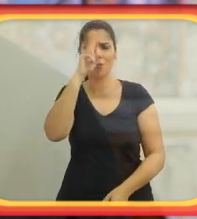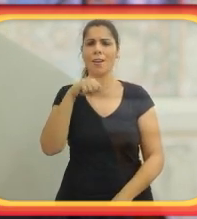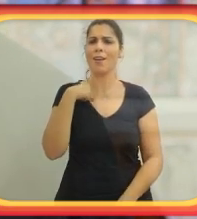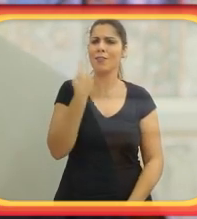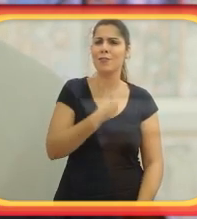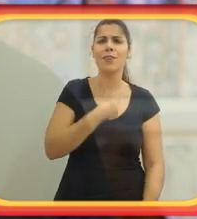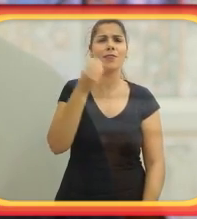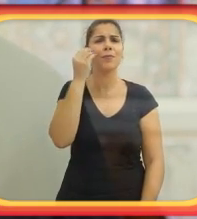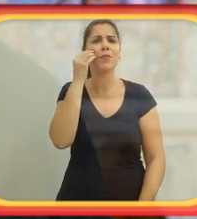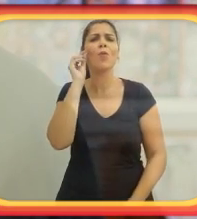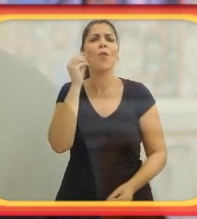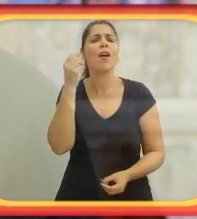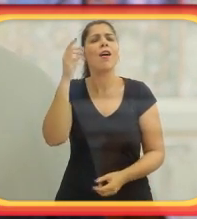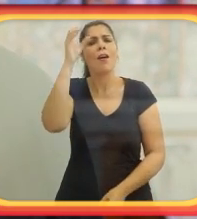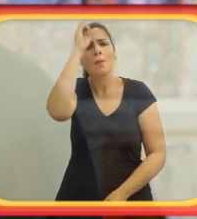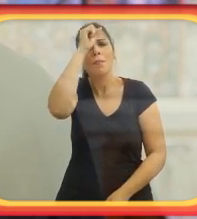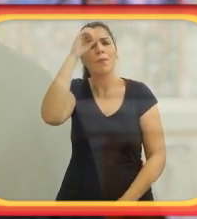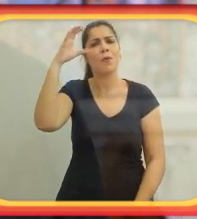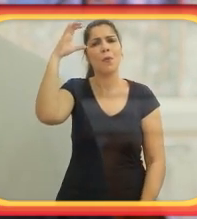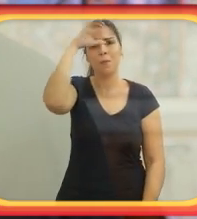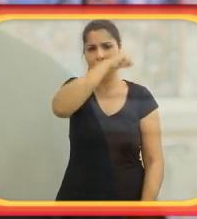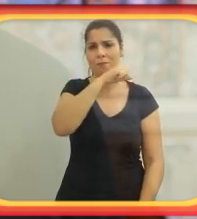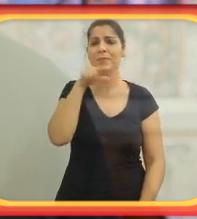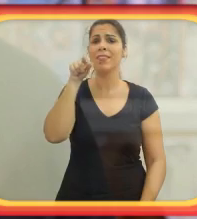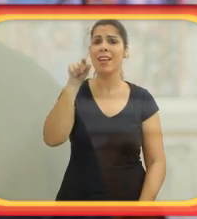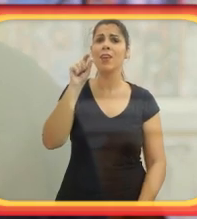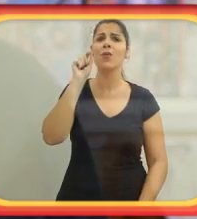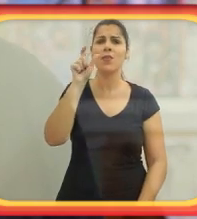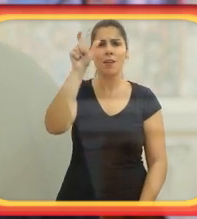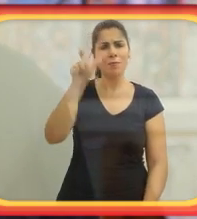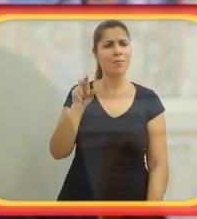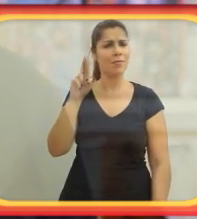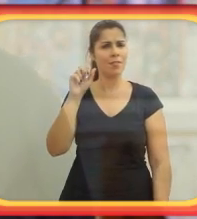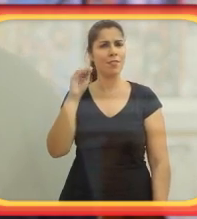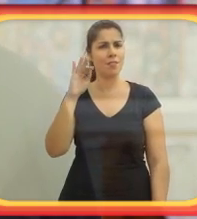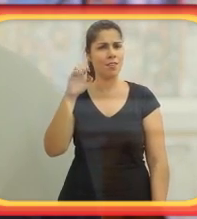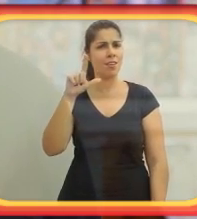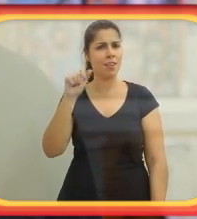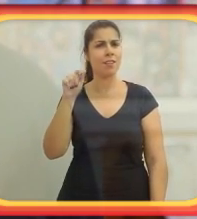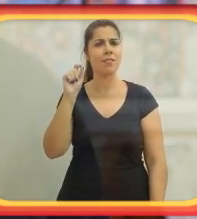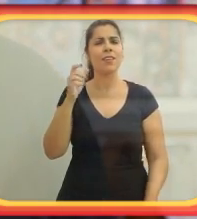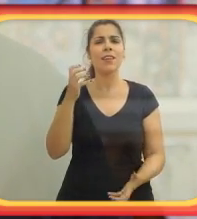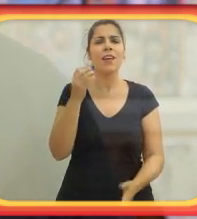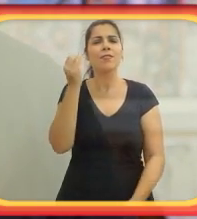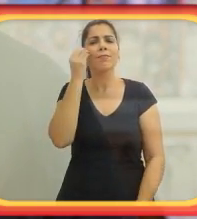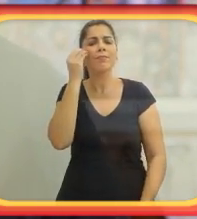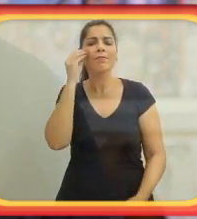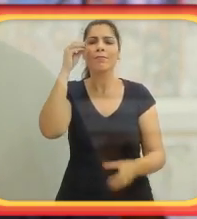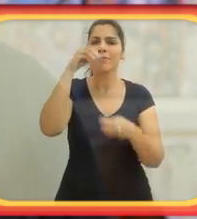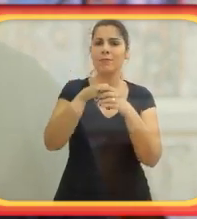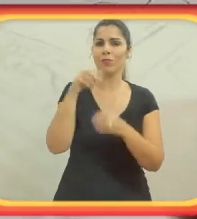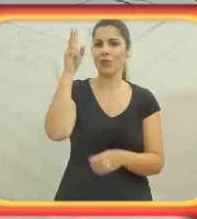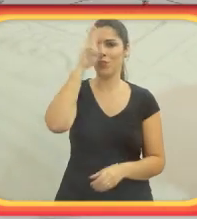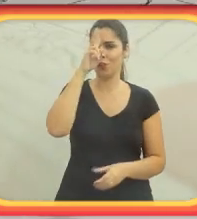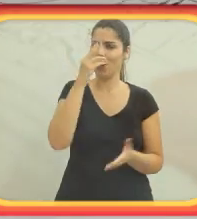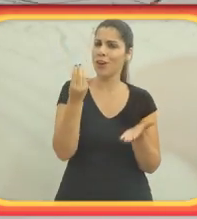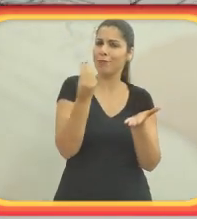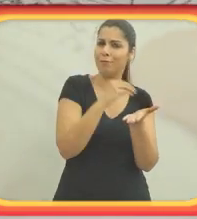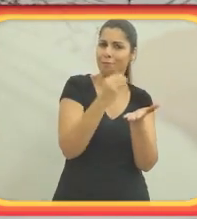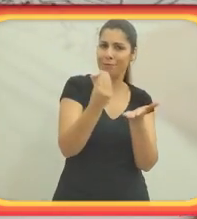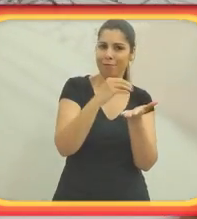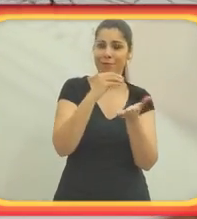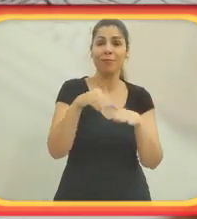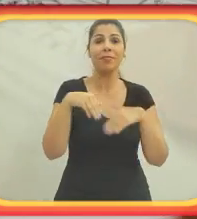personagens estão se desenrolando na história e se a gente está compreendendo o que ela